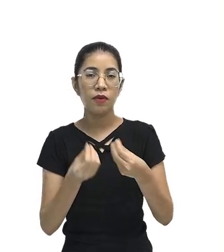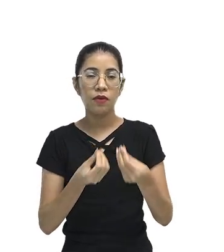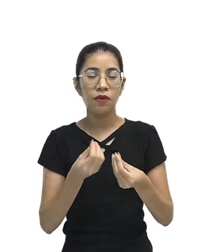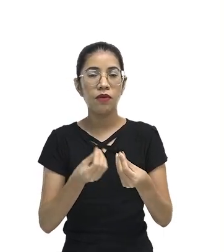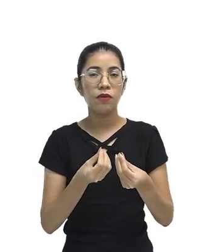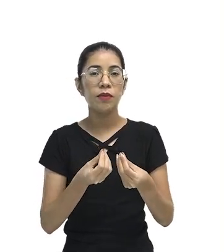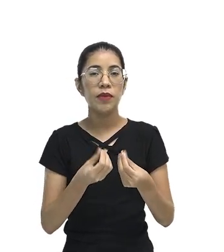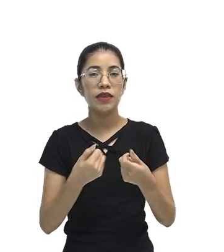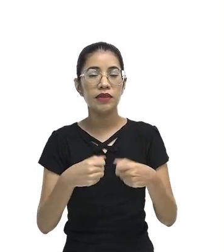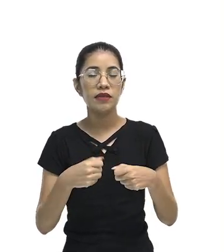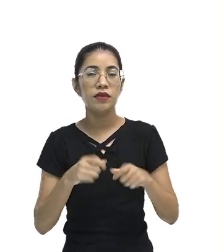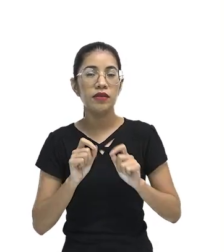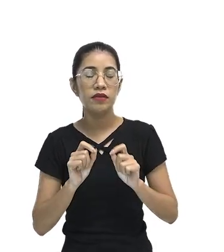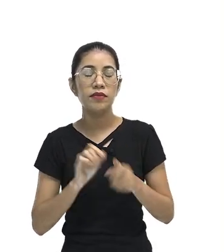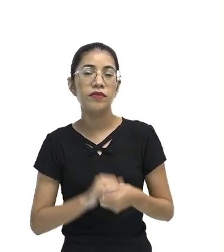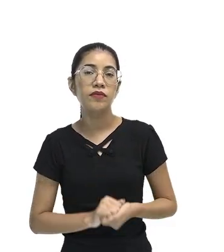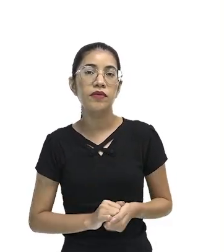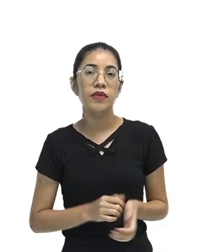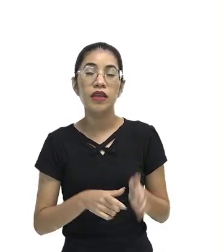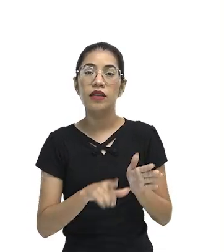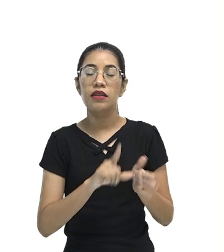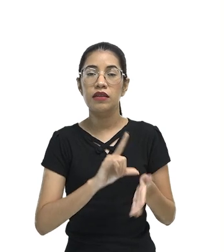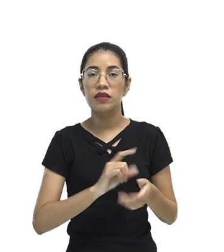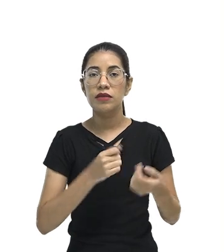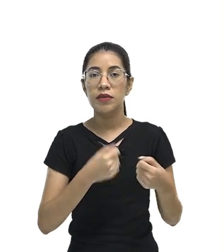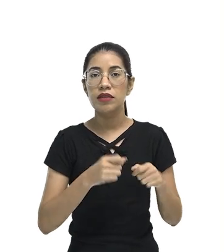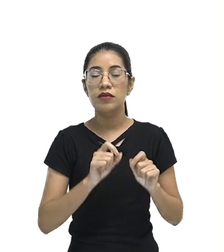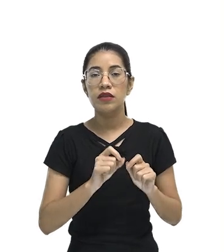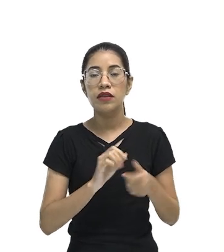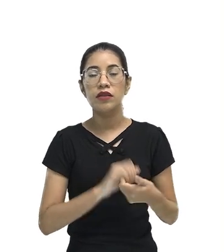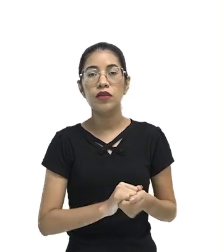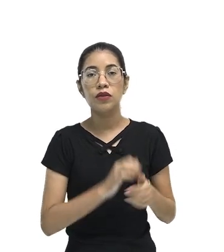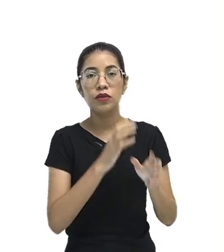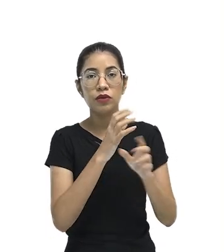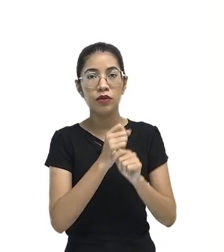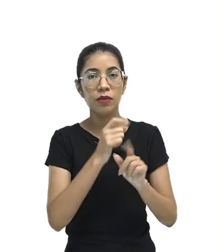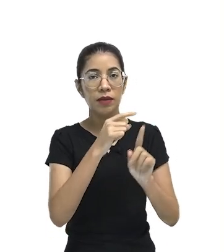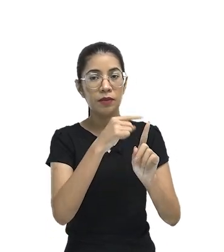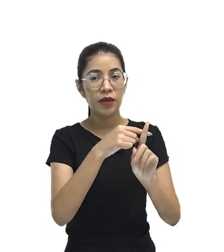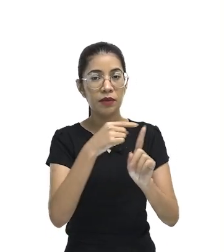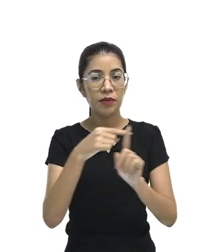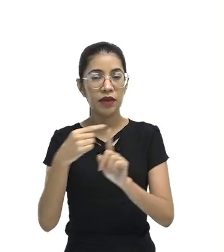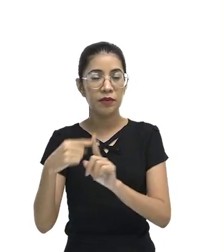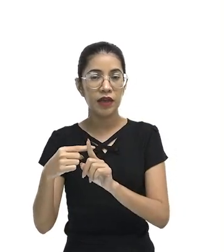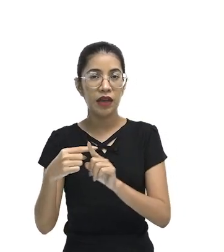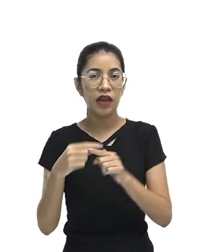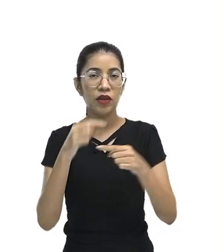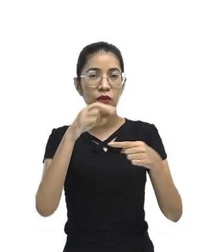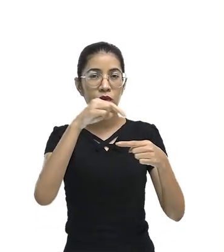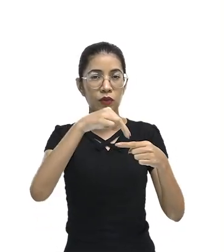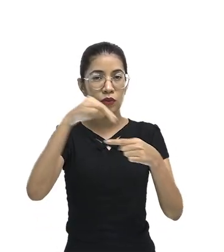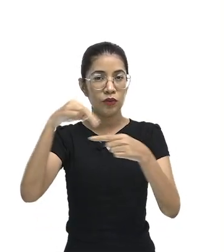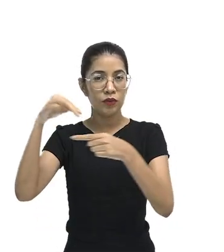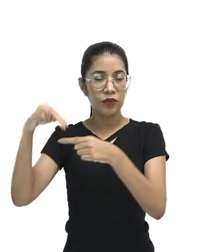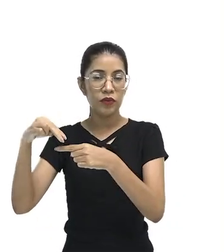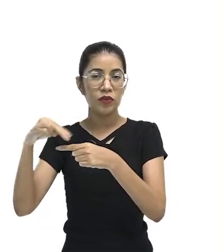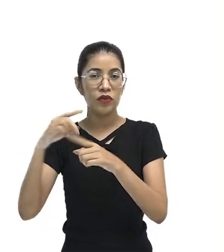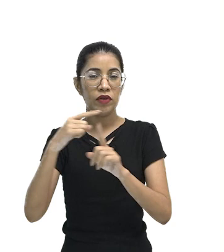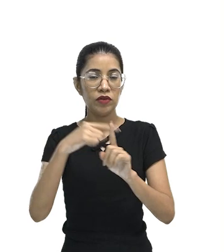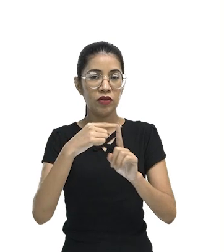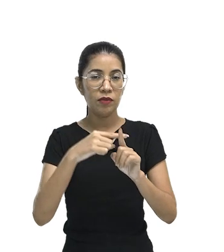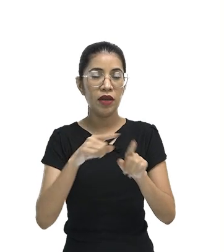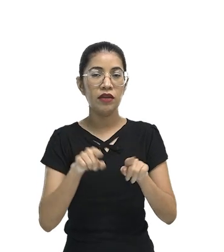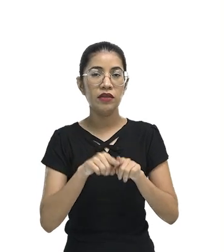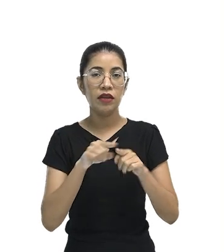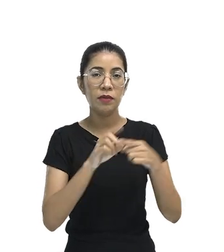o seguinte: você vai realizar a soma dos valores em cima e a soma dos valores